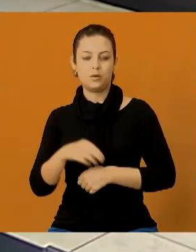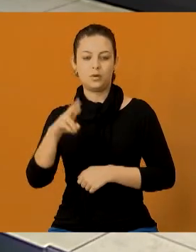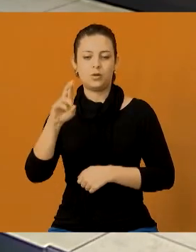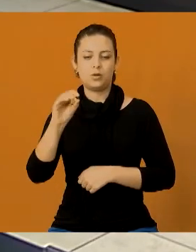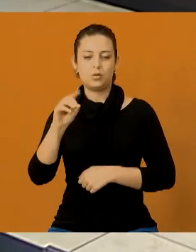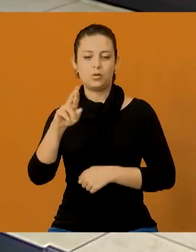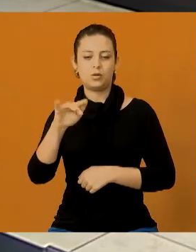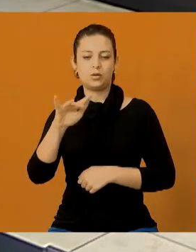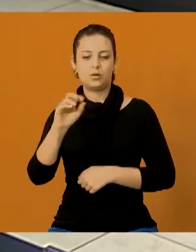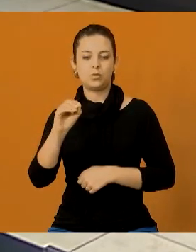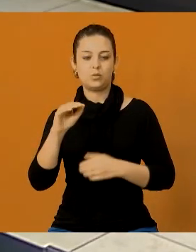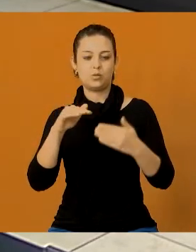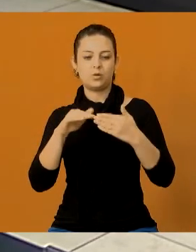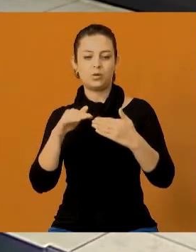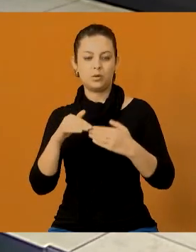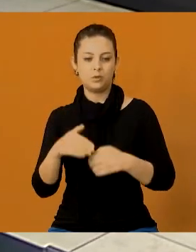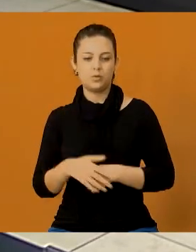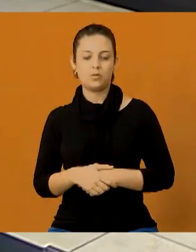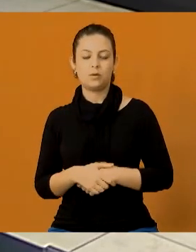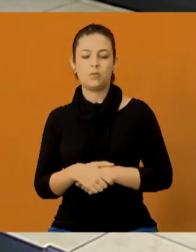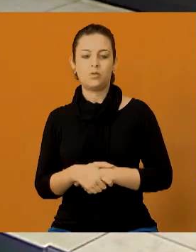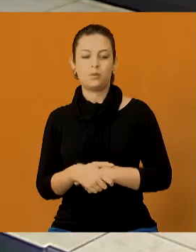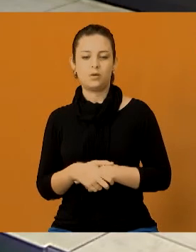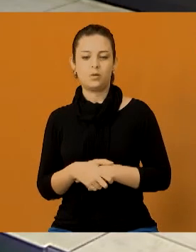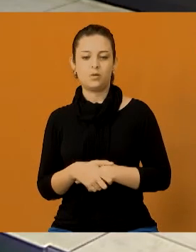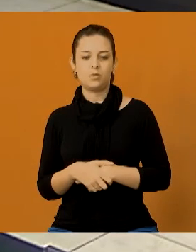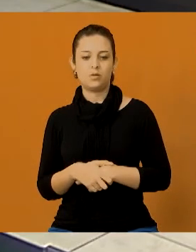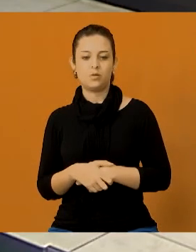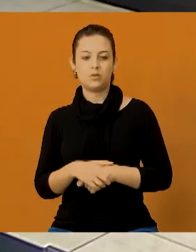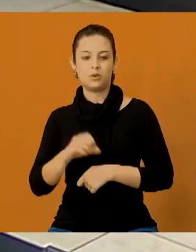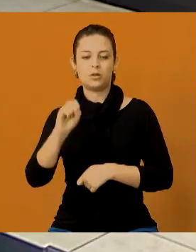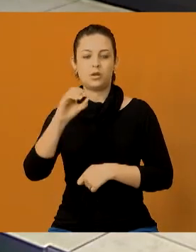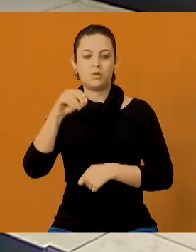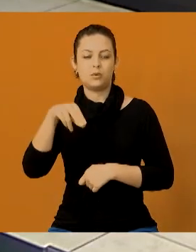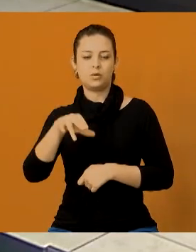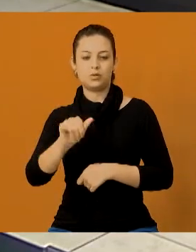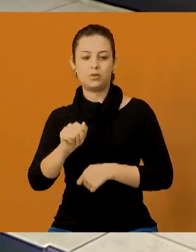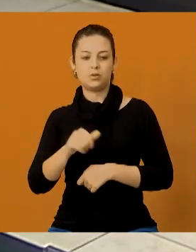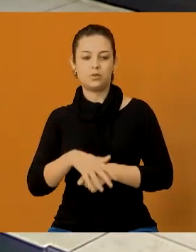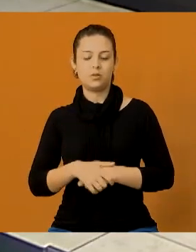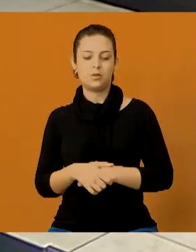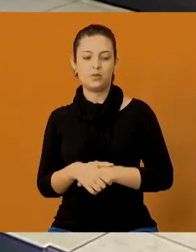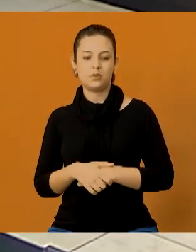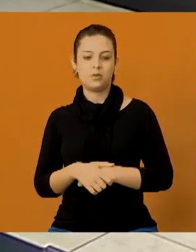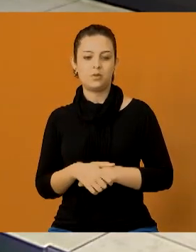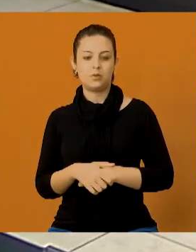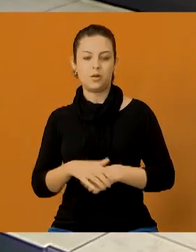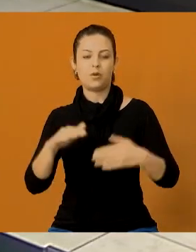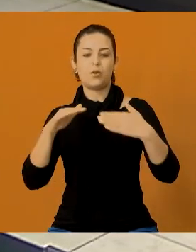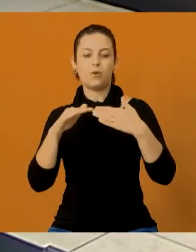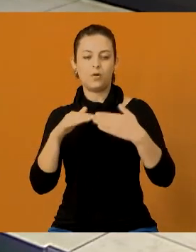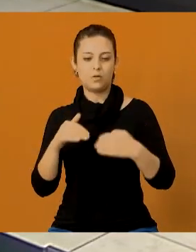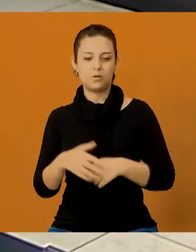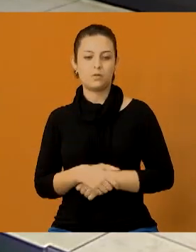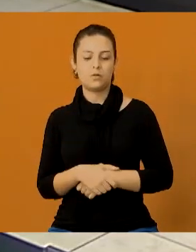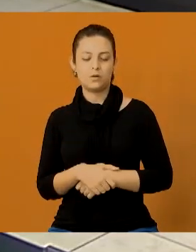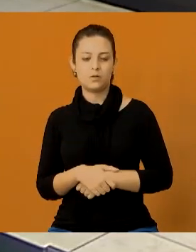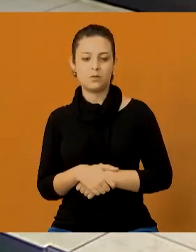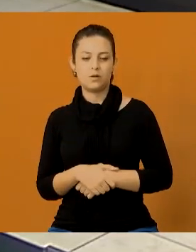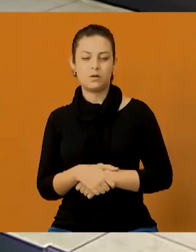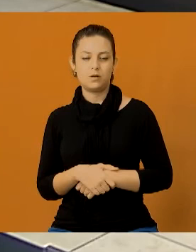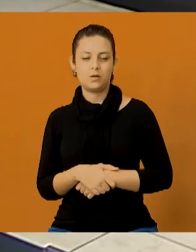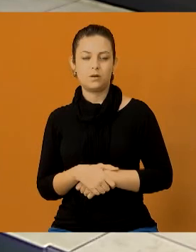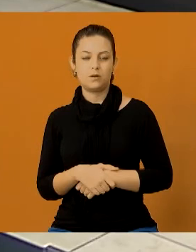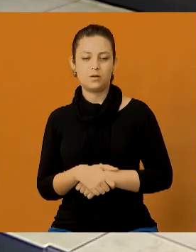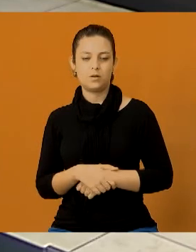Rodrigo Salomão? Favorável. Como vota a vereadora Sônia Patas da Amizade? Favorável. Como